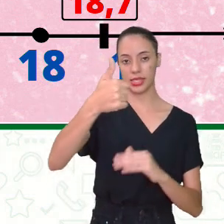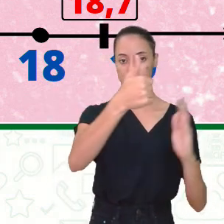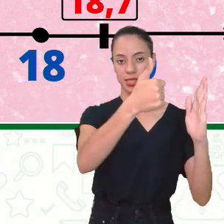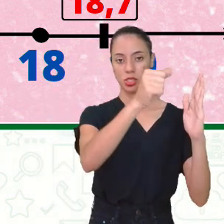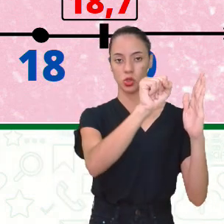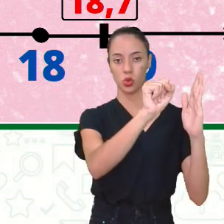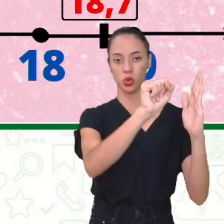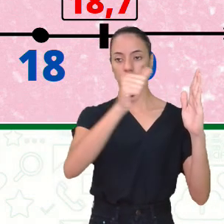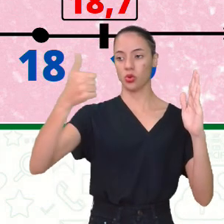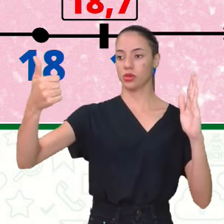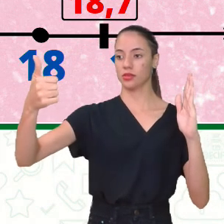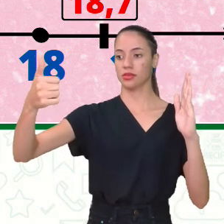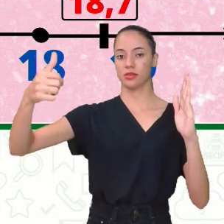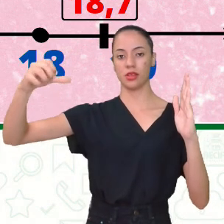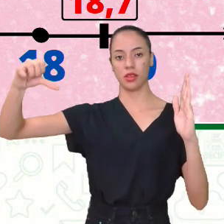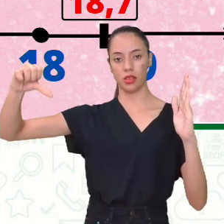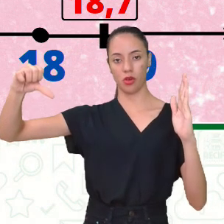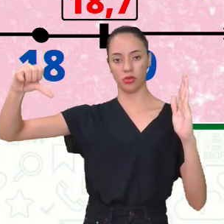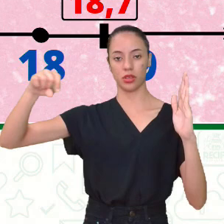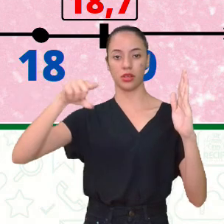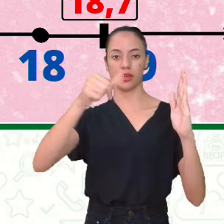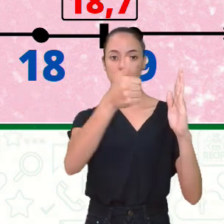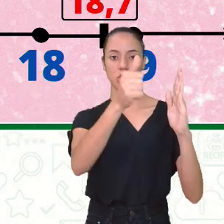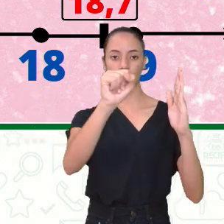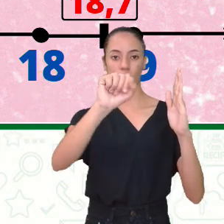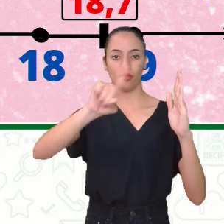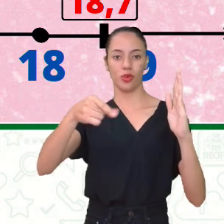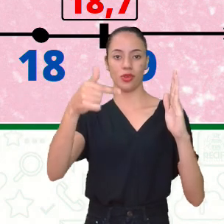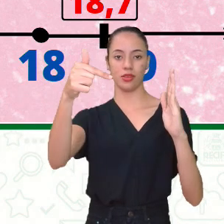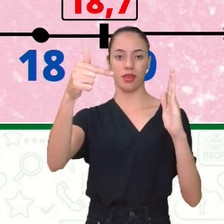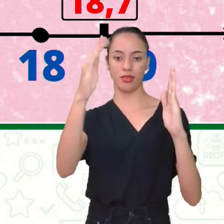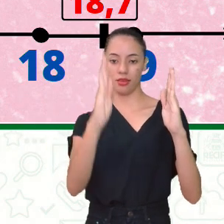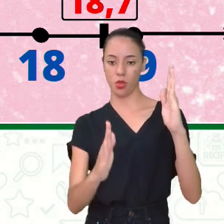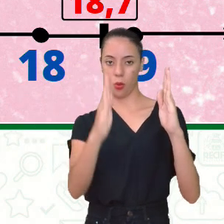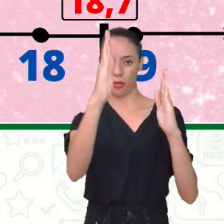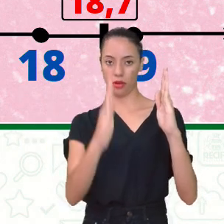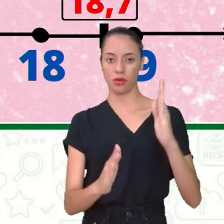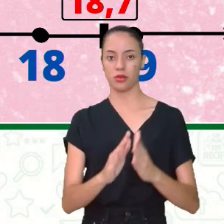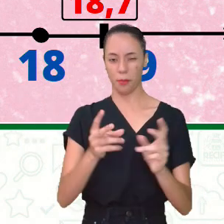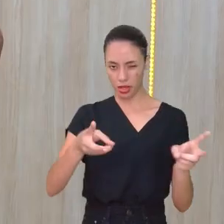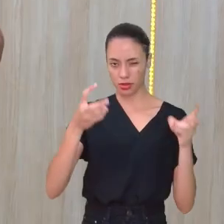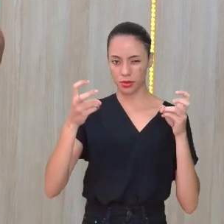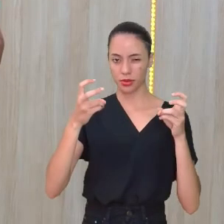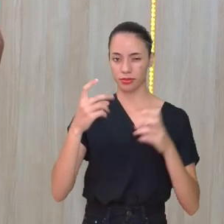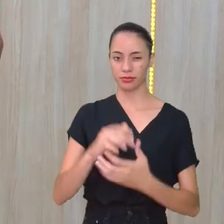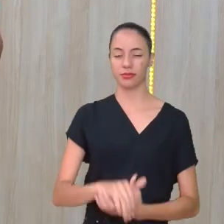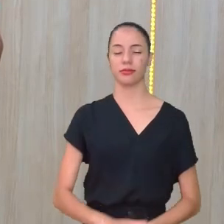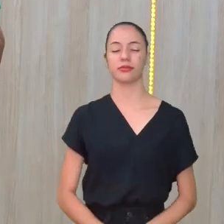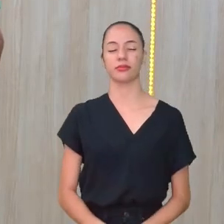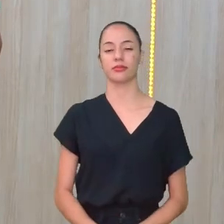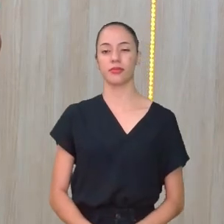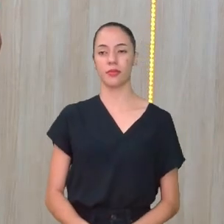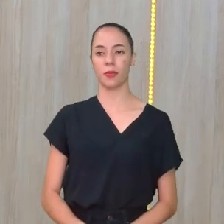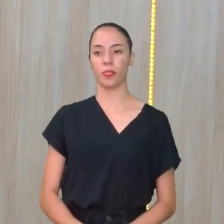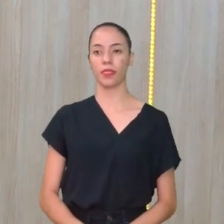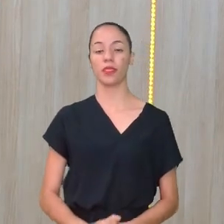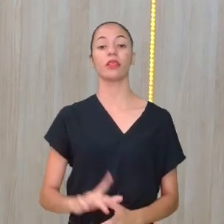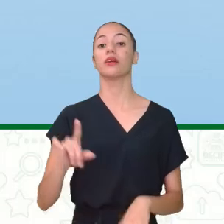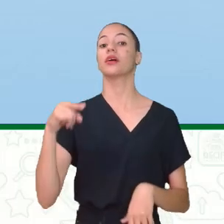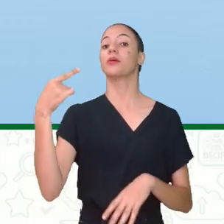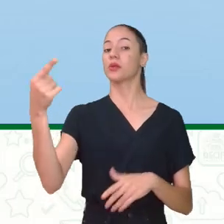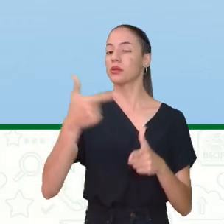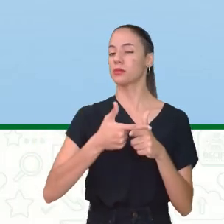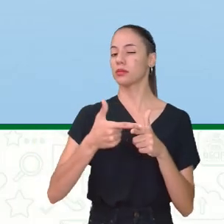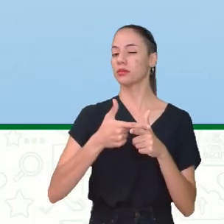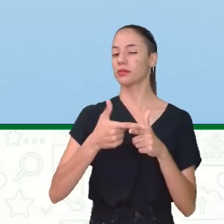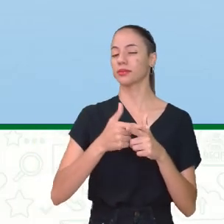19. Conseguiram perceber isso? Então, vamos lá. Vamos ao próximo